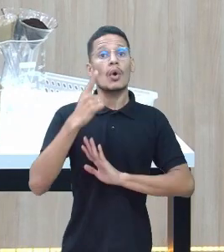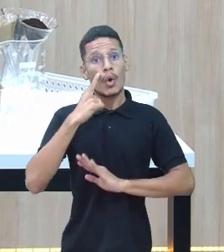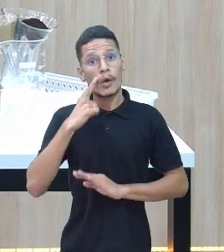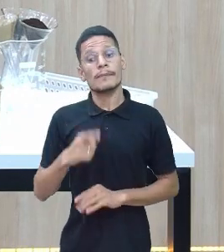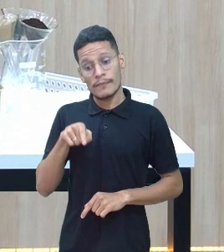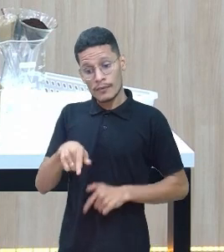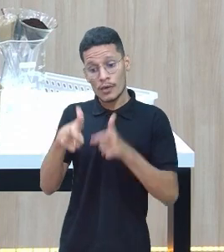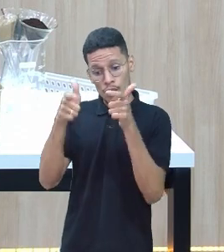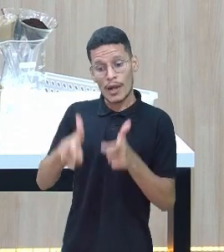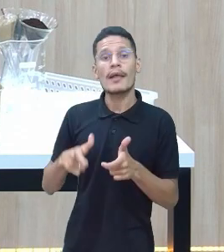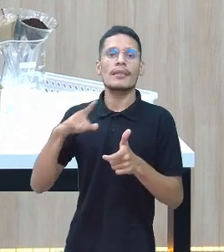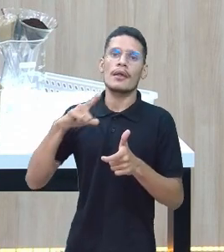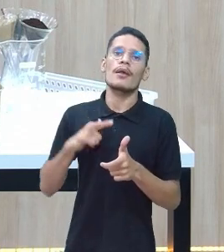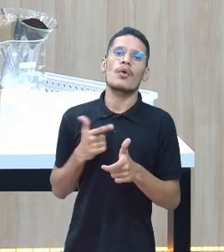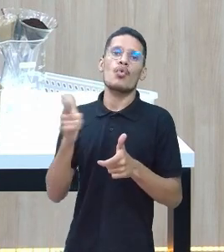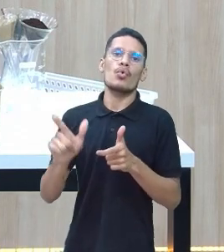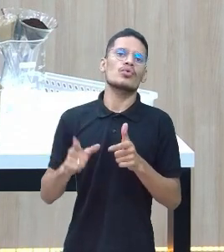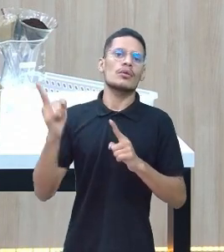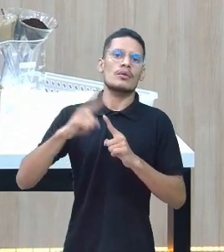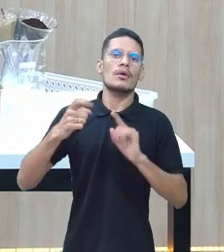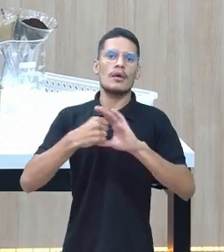outra característica.